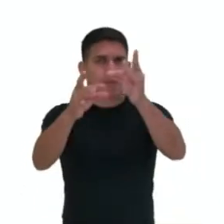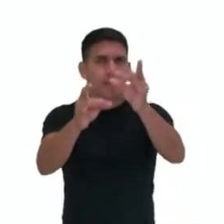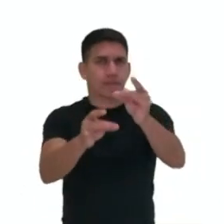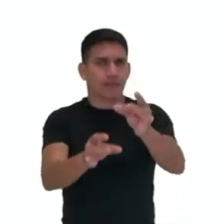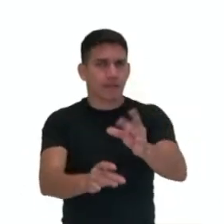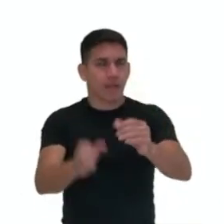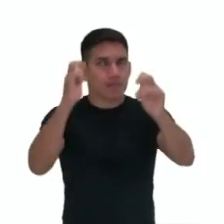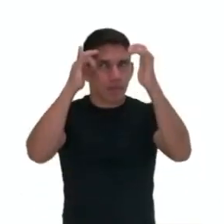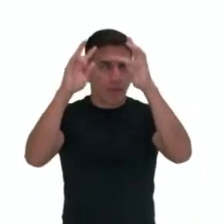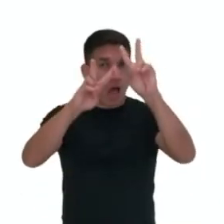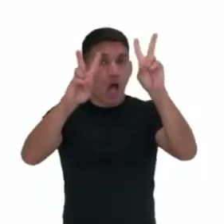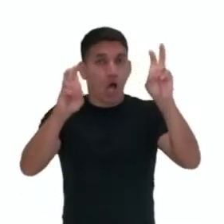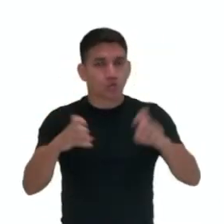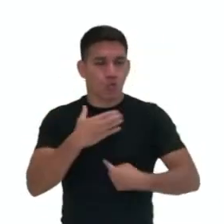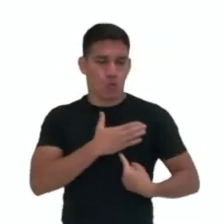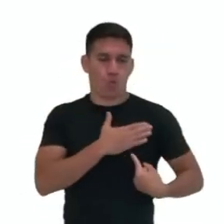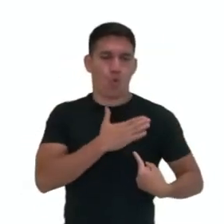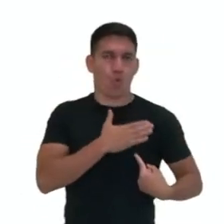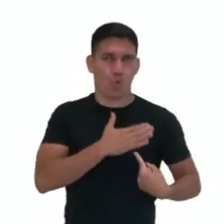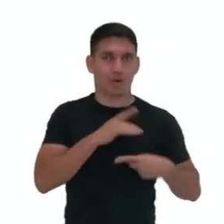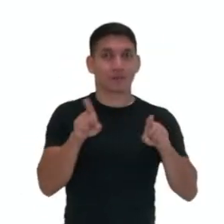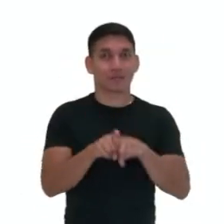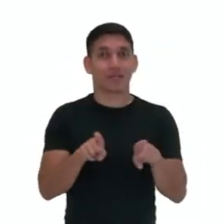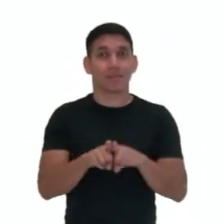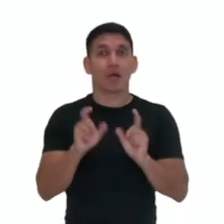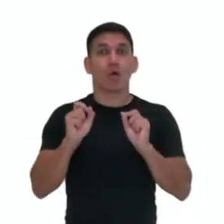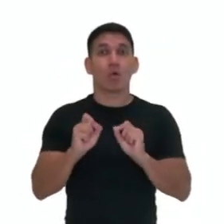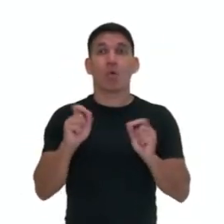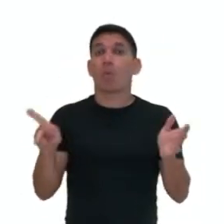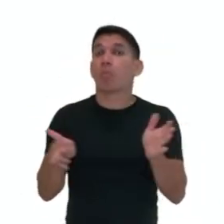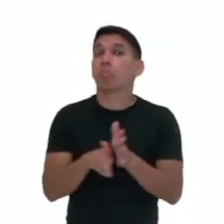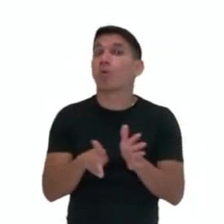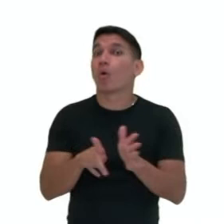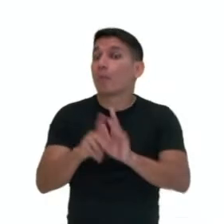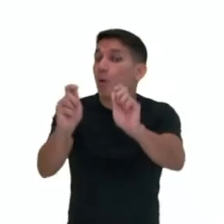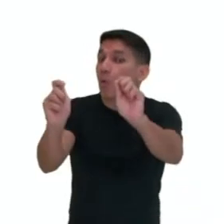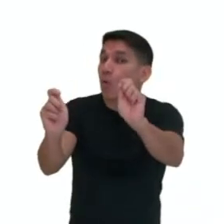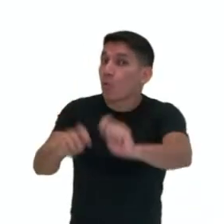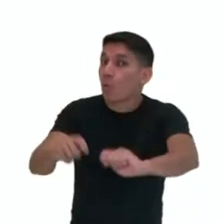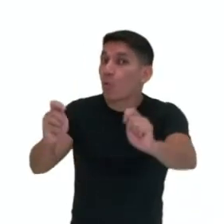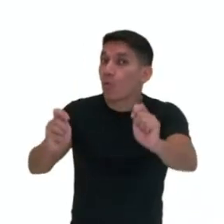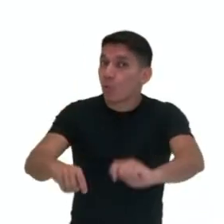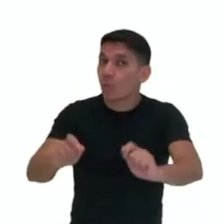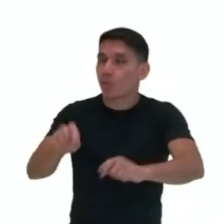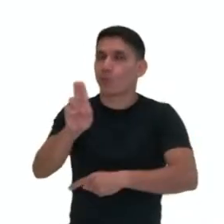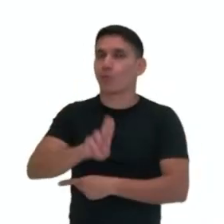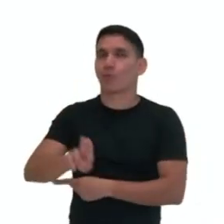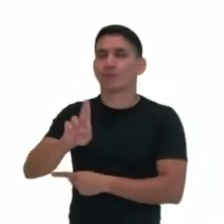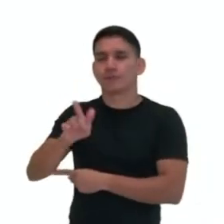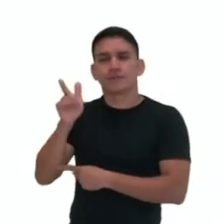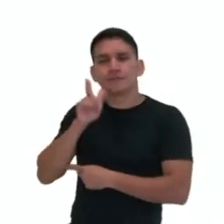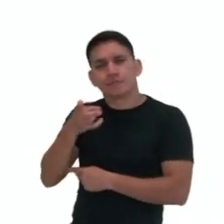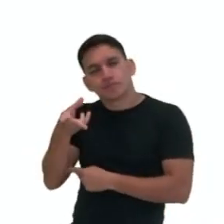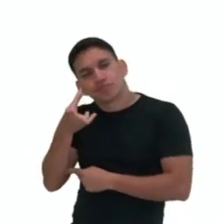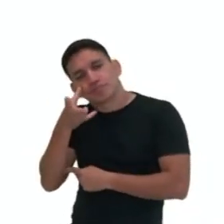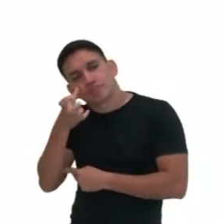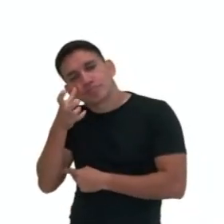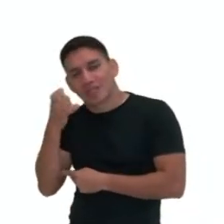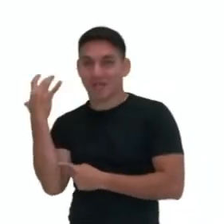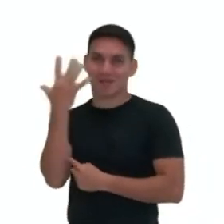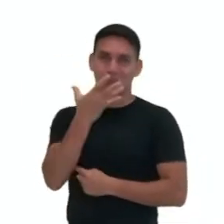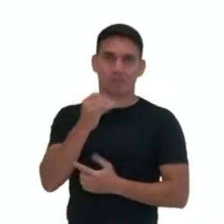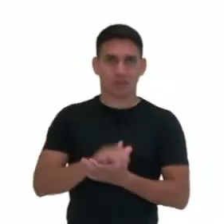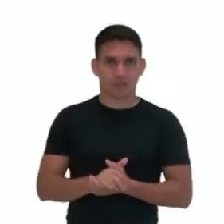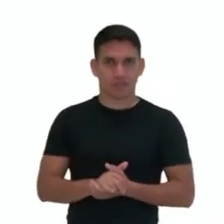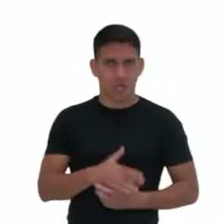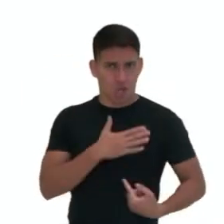refletindo sobre a questão do gosto e da faculdade, ou seja, da possibilidade de apreciar a beleza. Gosto